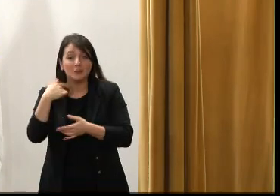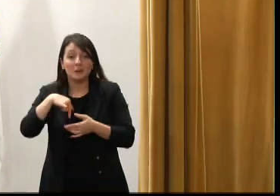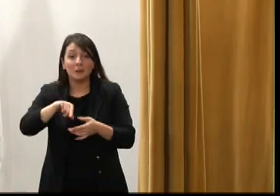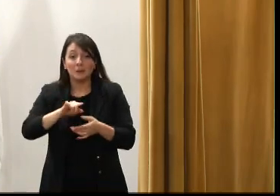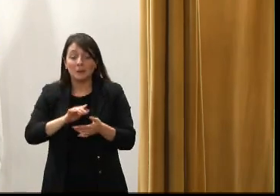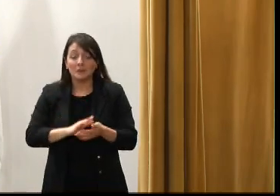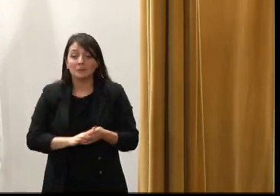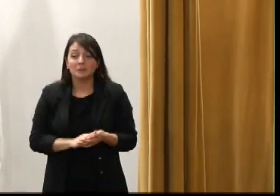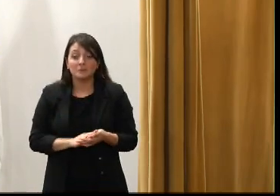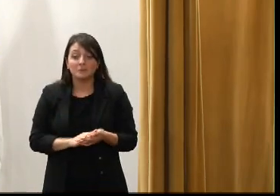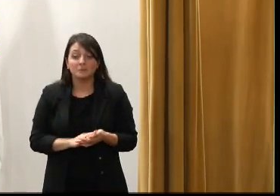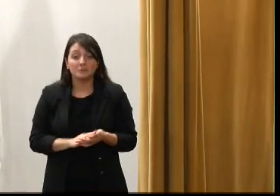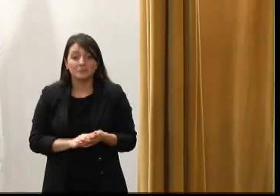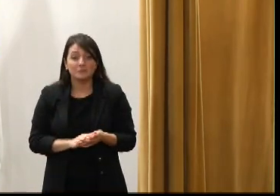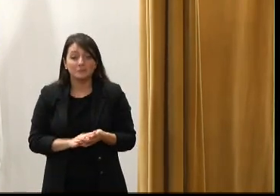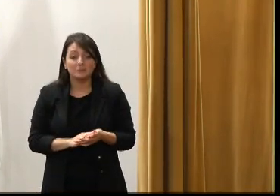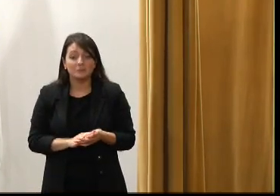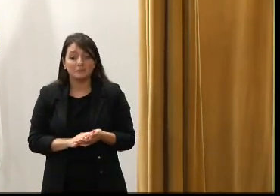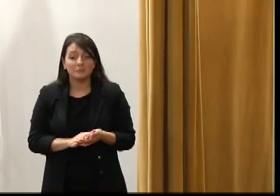paradoxal,